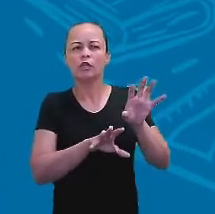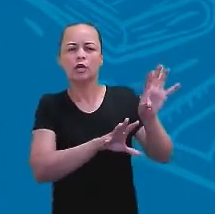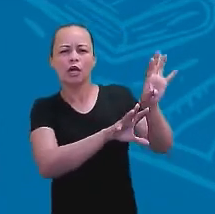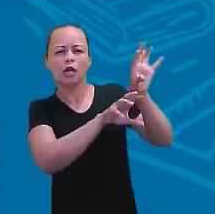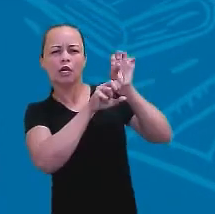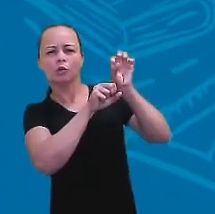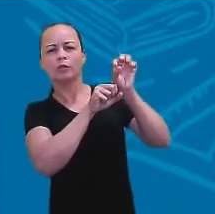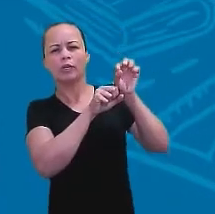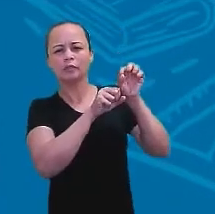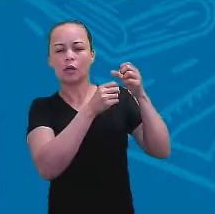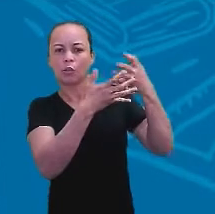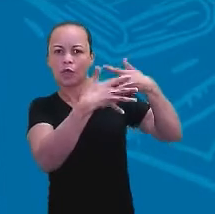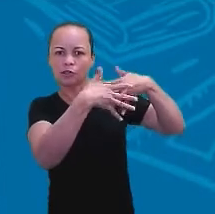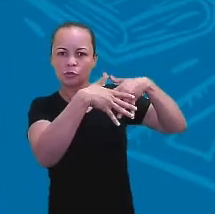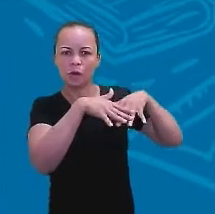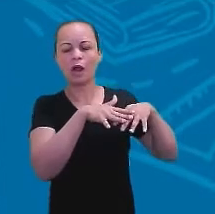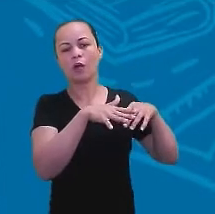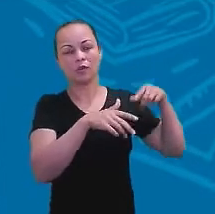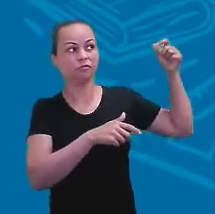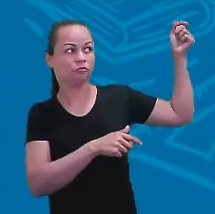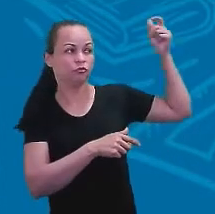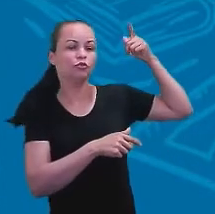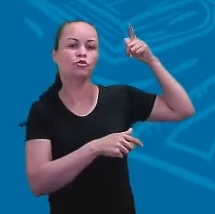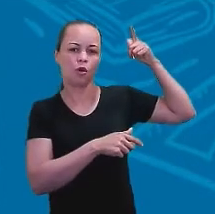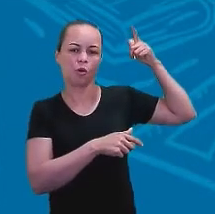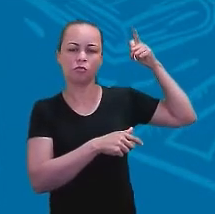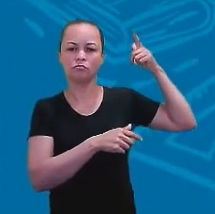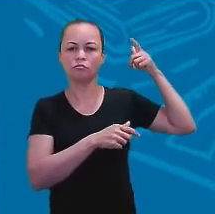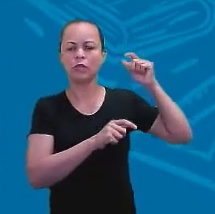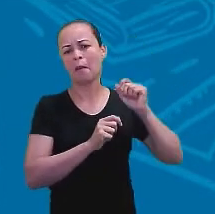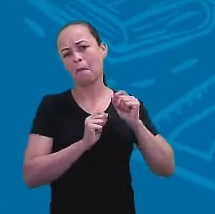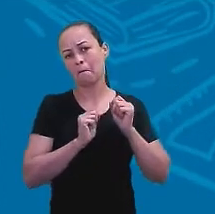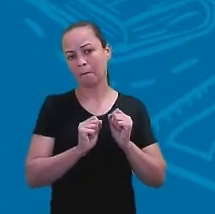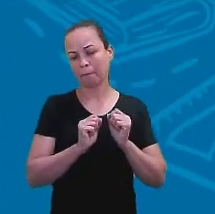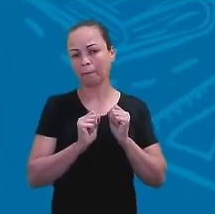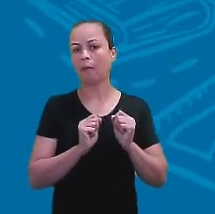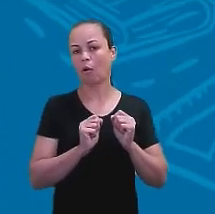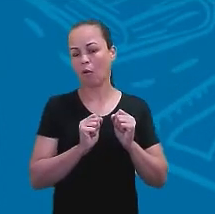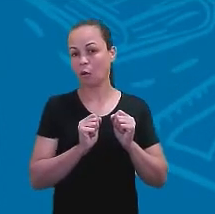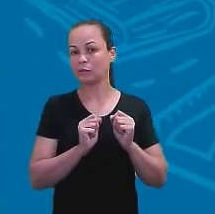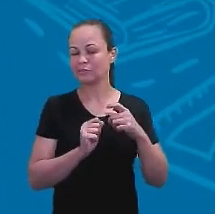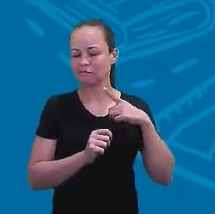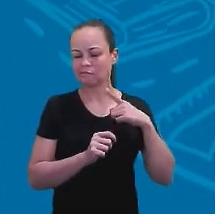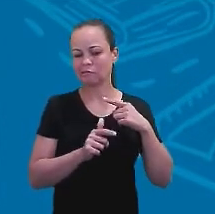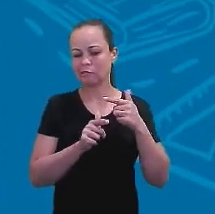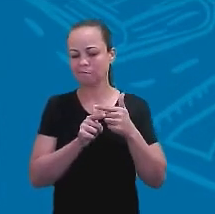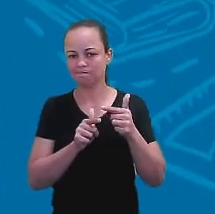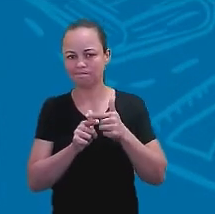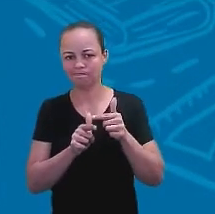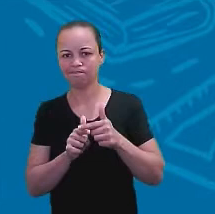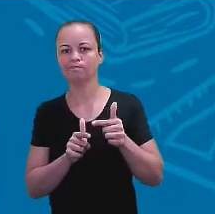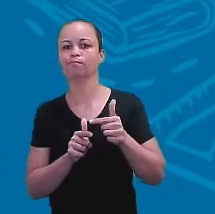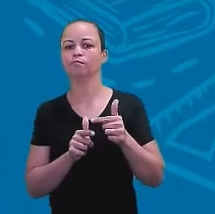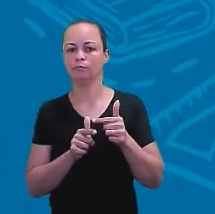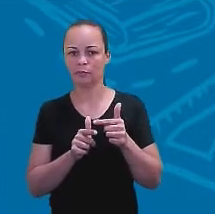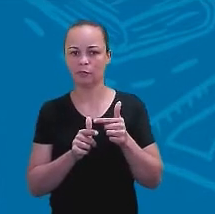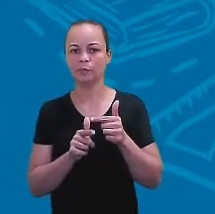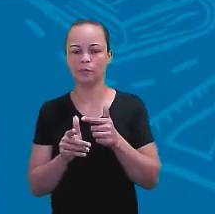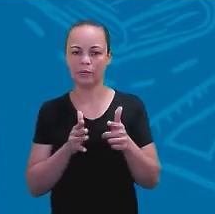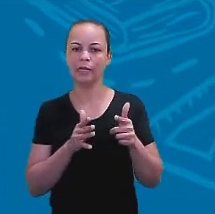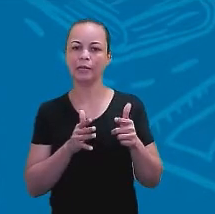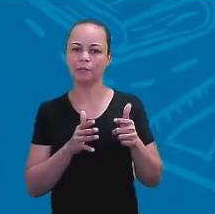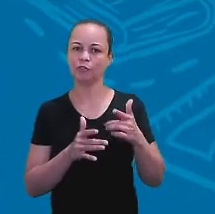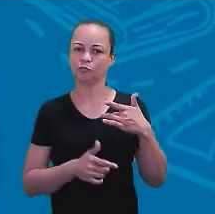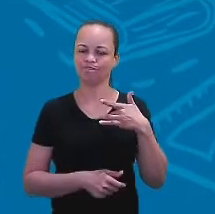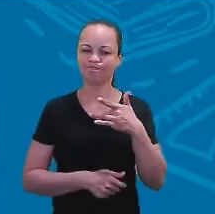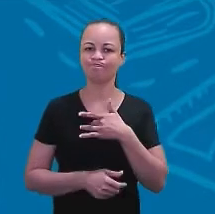iluminação natural, né, através da luz do sol, isso pode acabar prejudicando a nossa